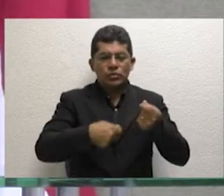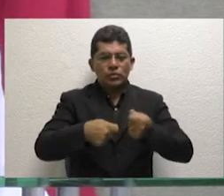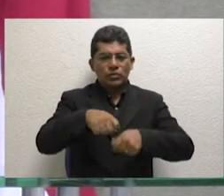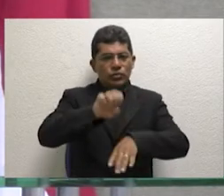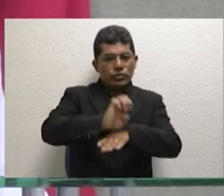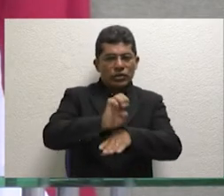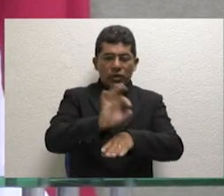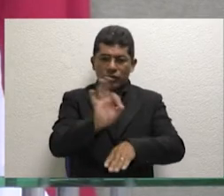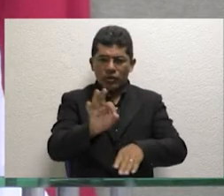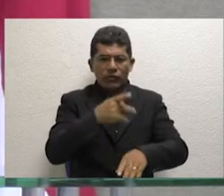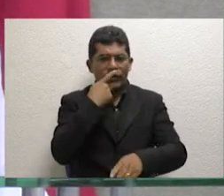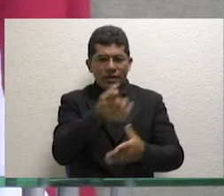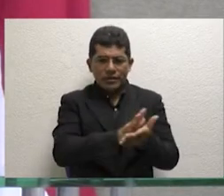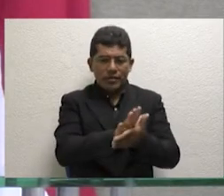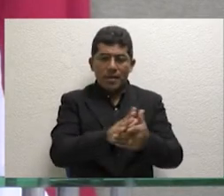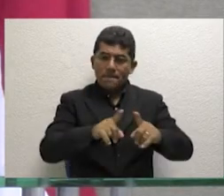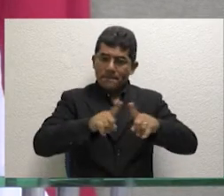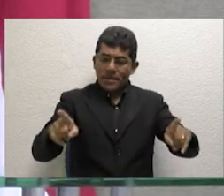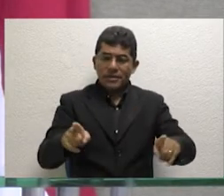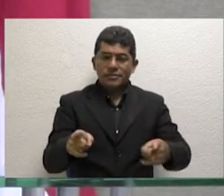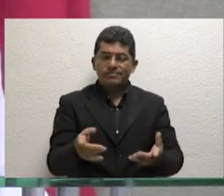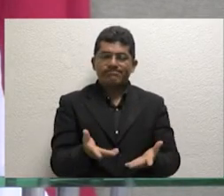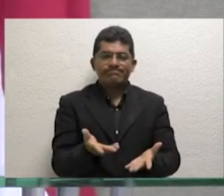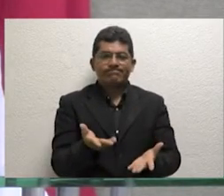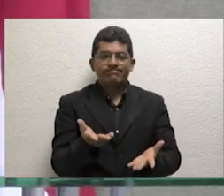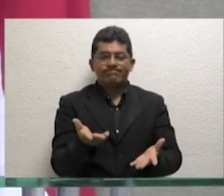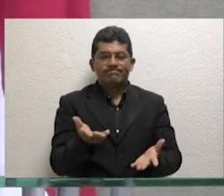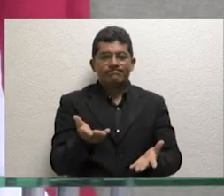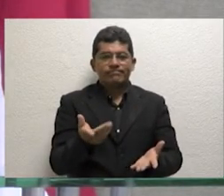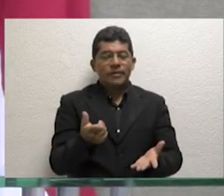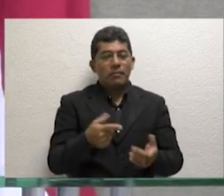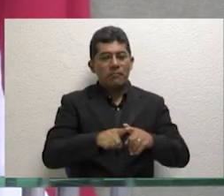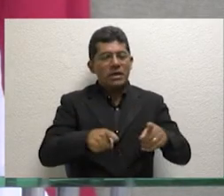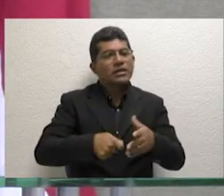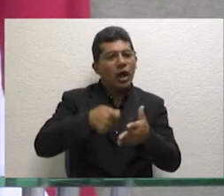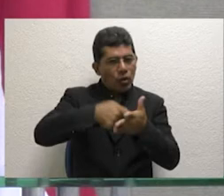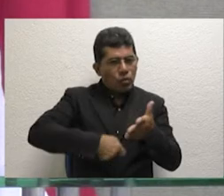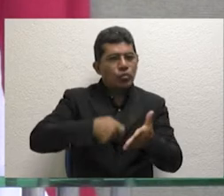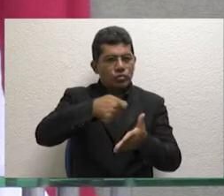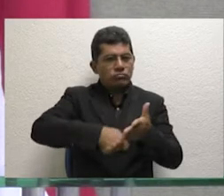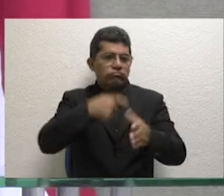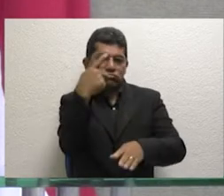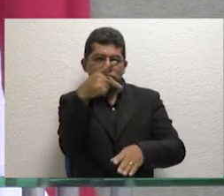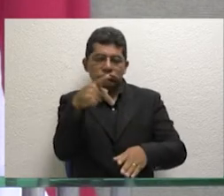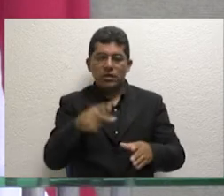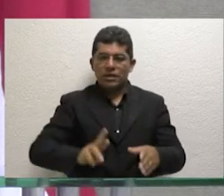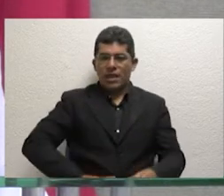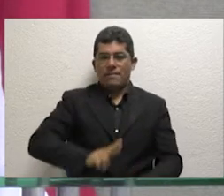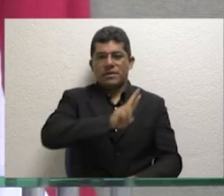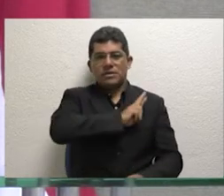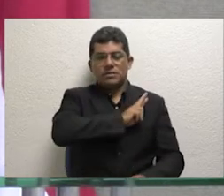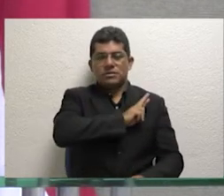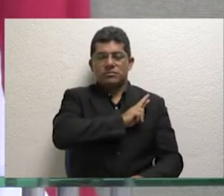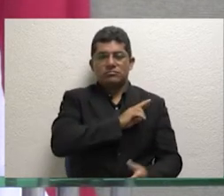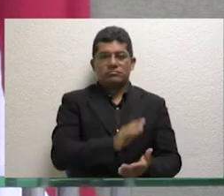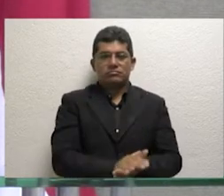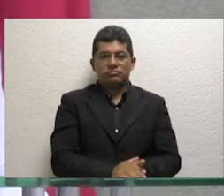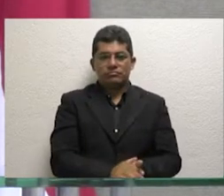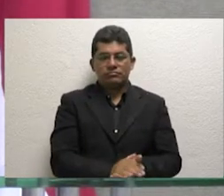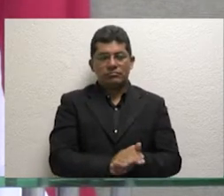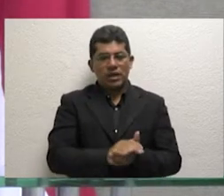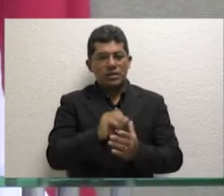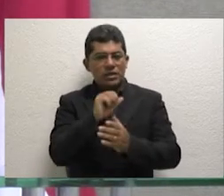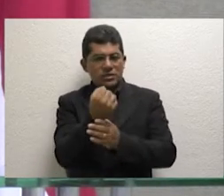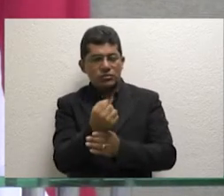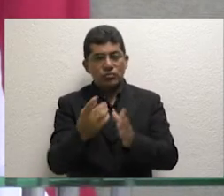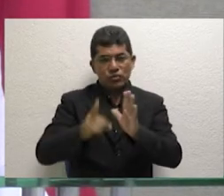mas do rebuscar da representatividade da autoridade e da